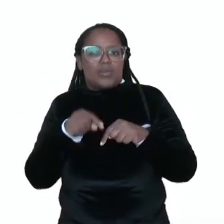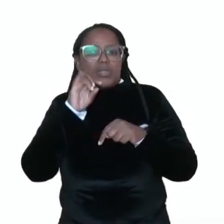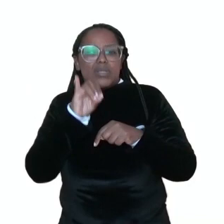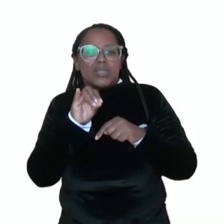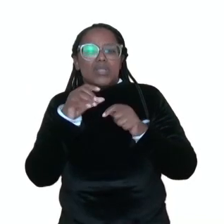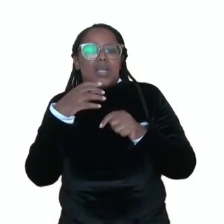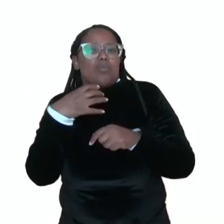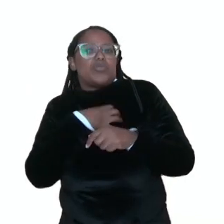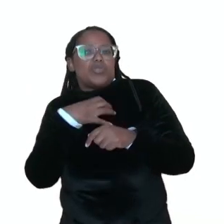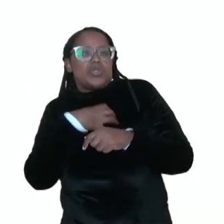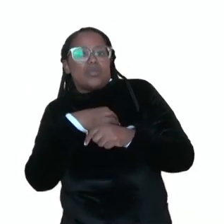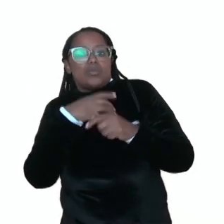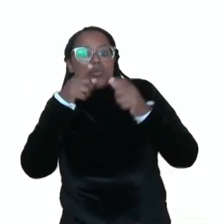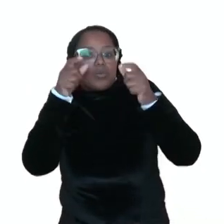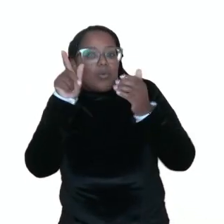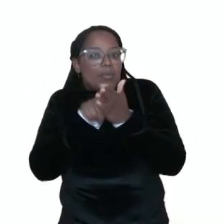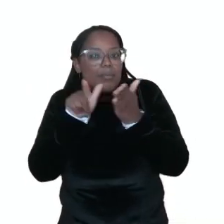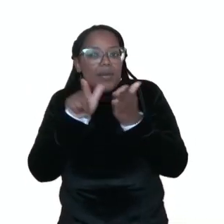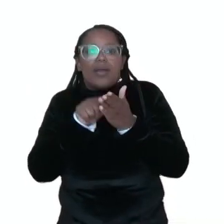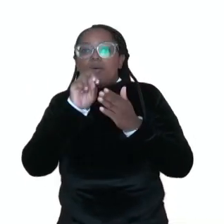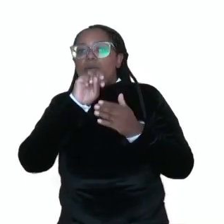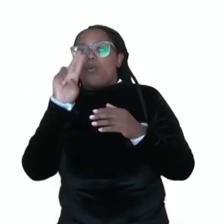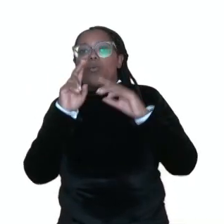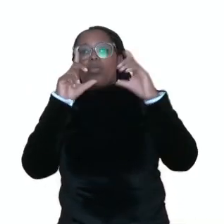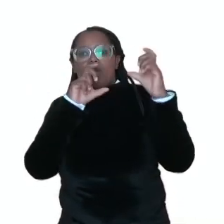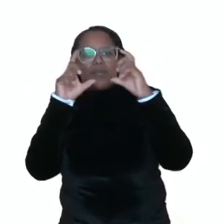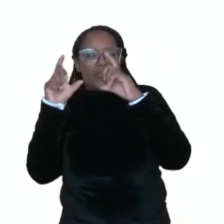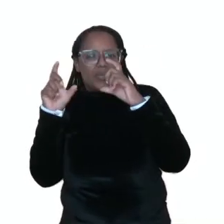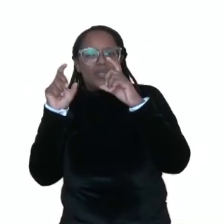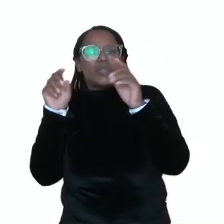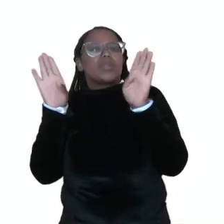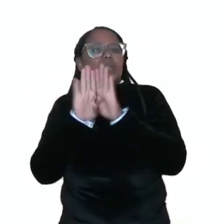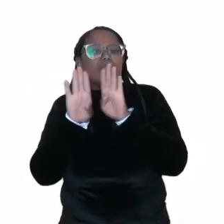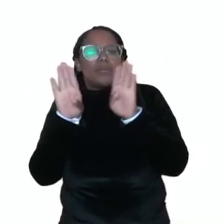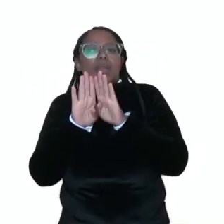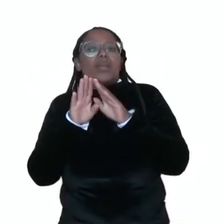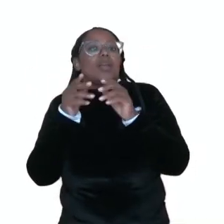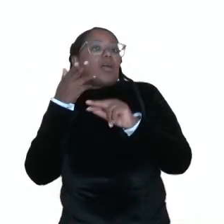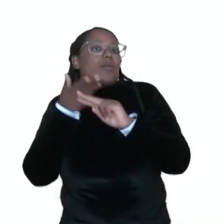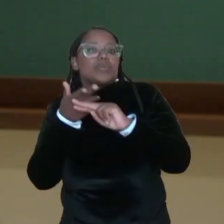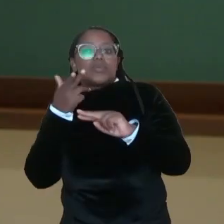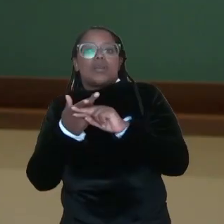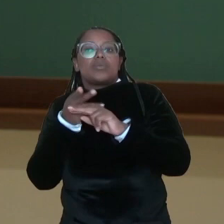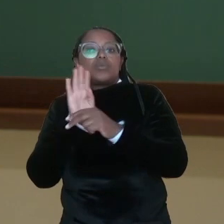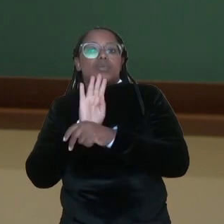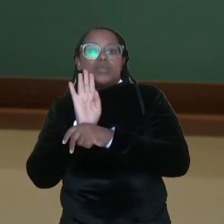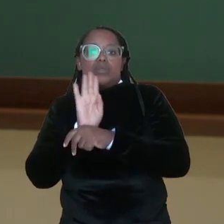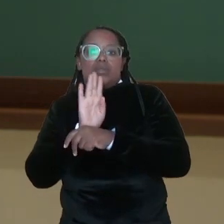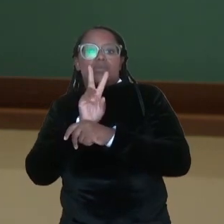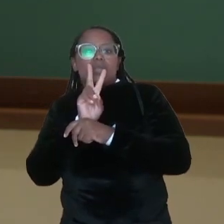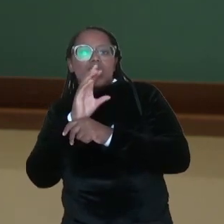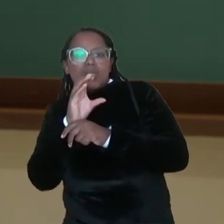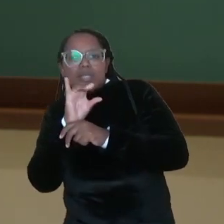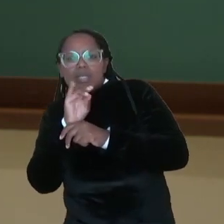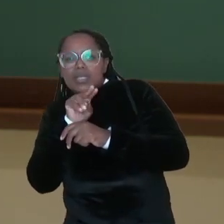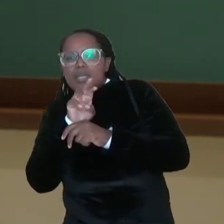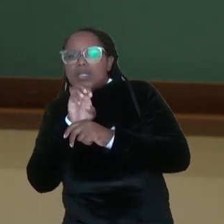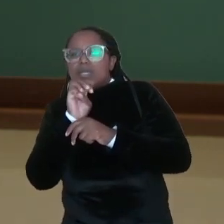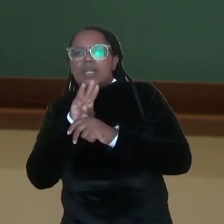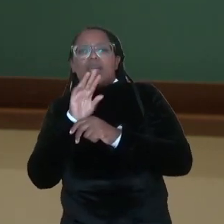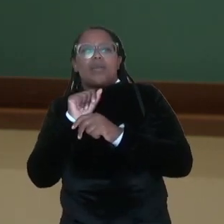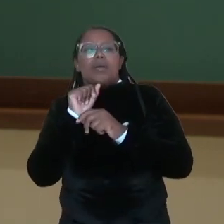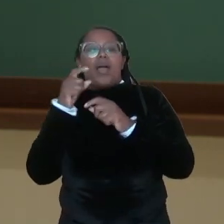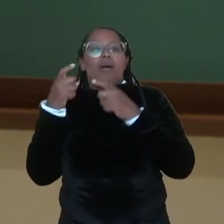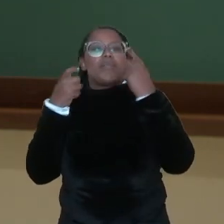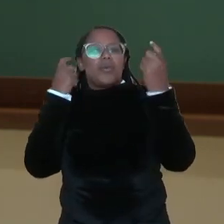posição do objeto no papel ou na fotografia e o mesmo vale para o cinema. Veja, enquadramento é o nome que se dá a essa preocupação